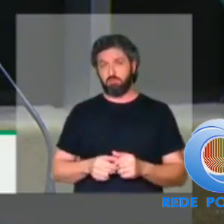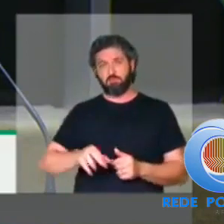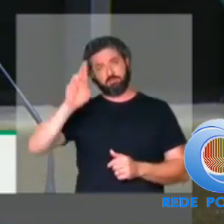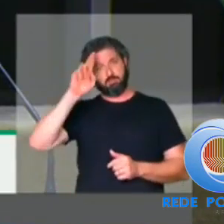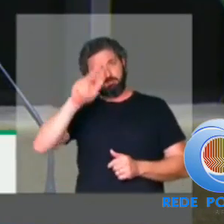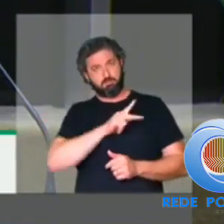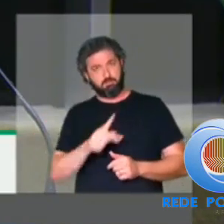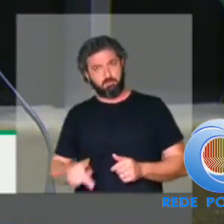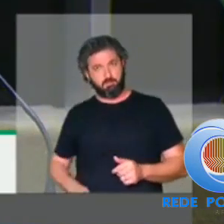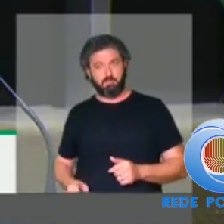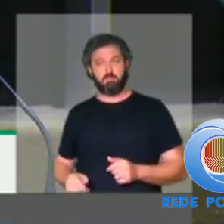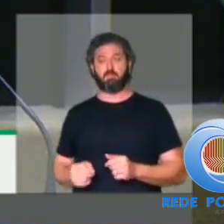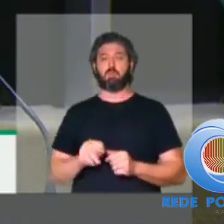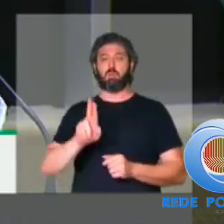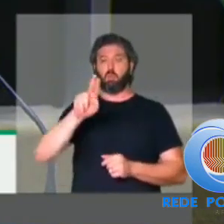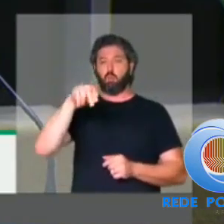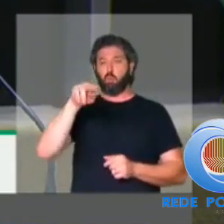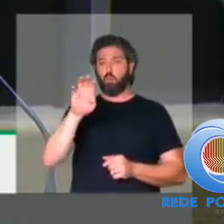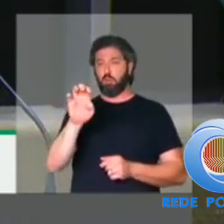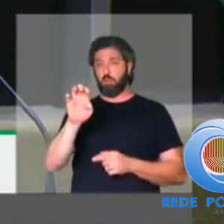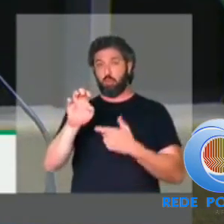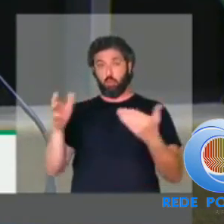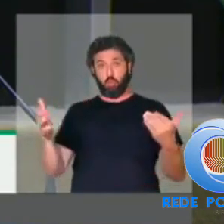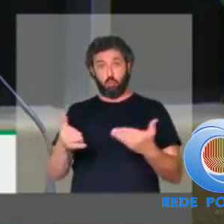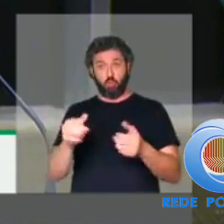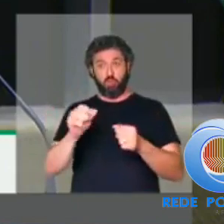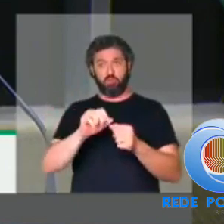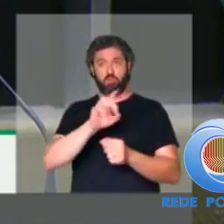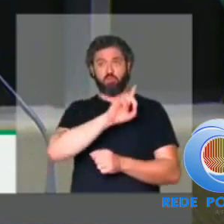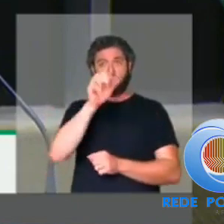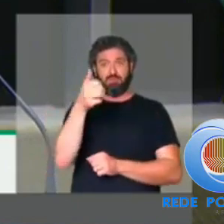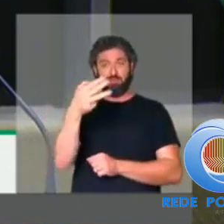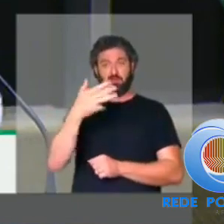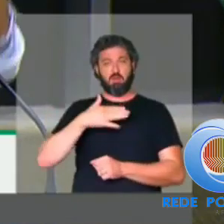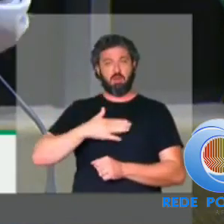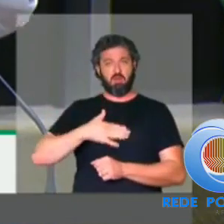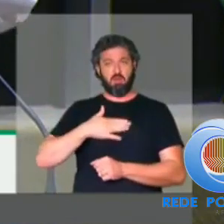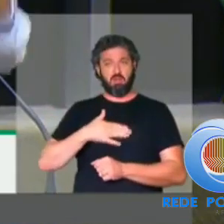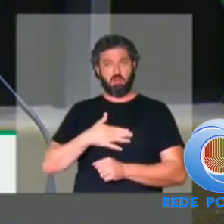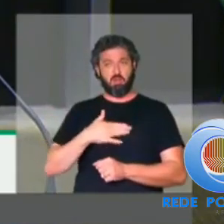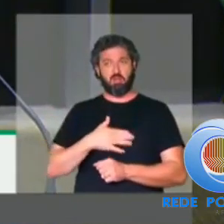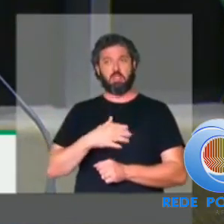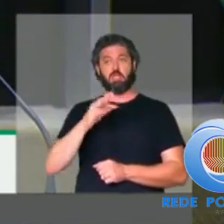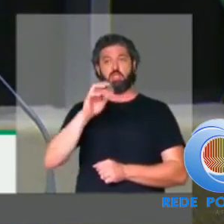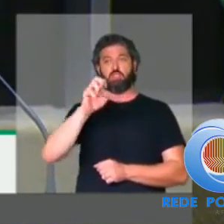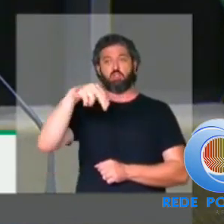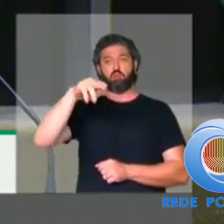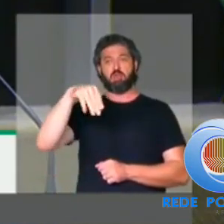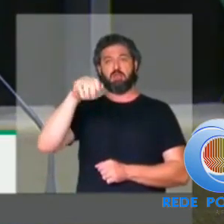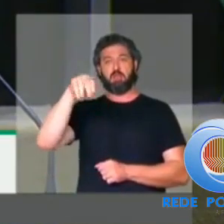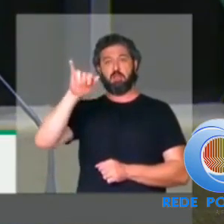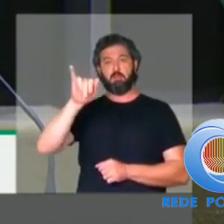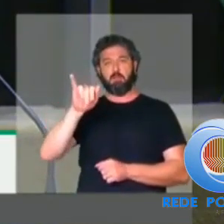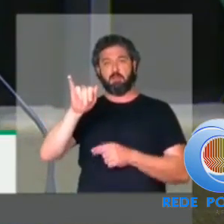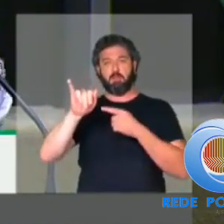Senhor presidente, a UNE realizou hoje, no 13 de agosto, no tsunami da